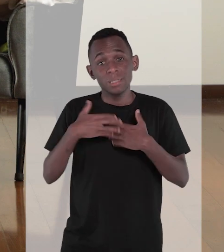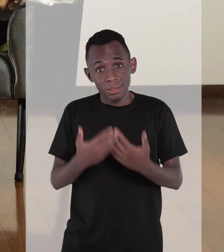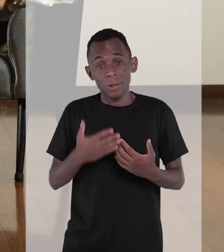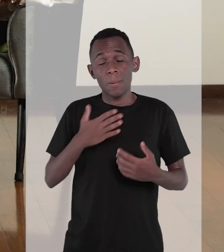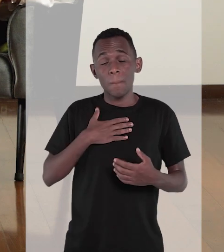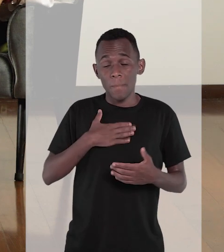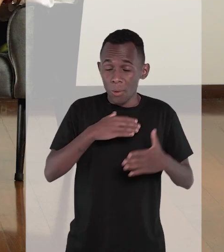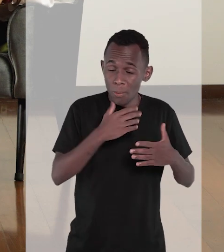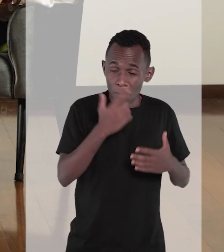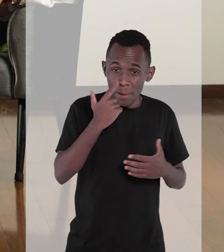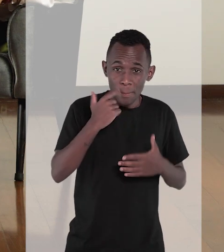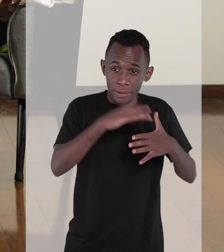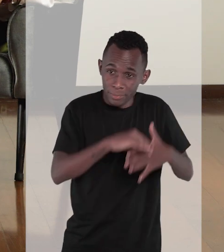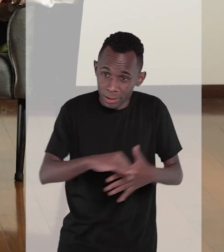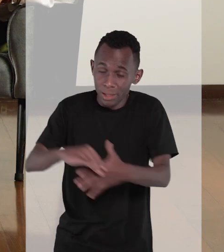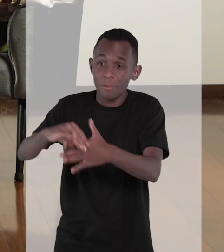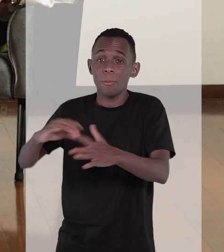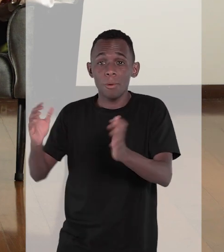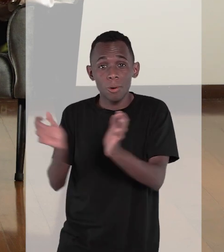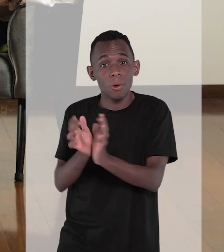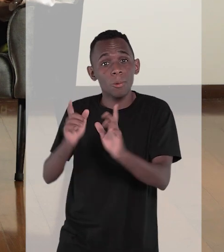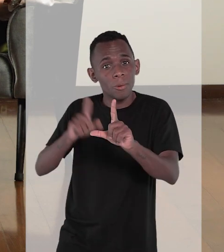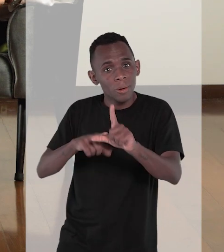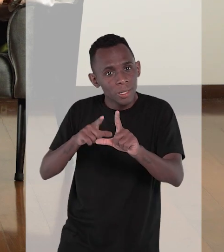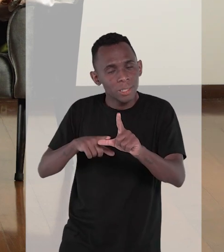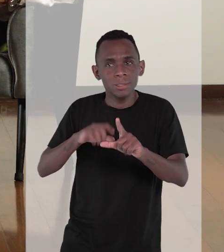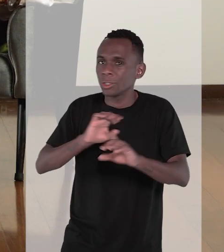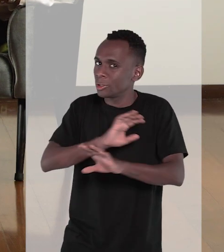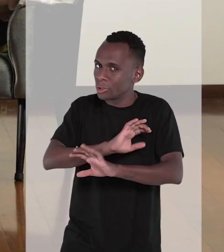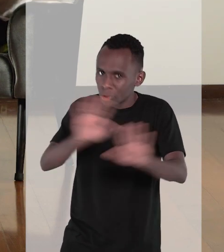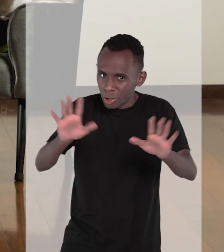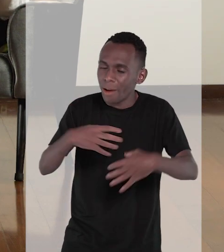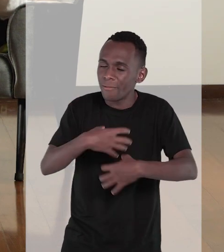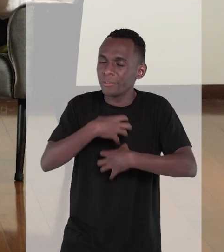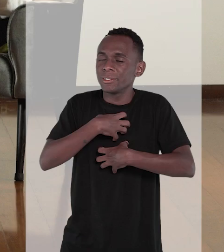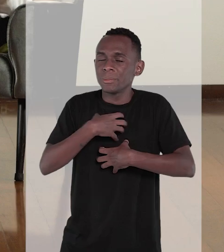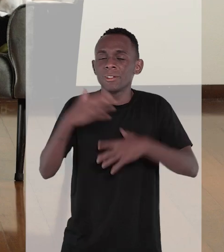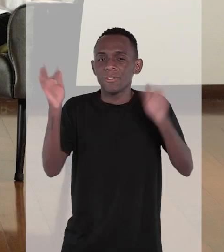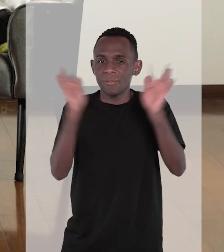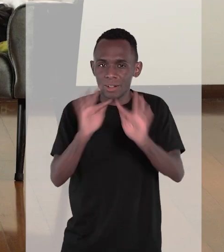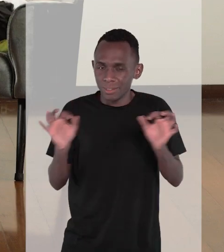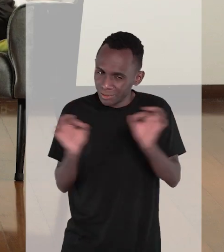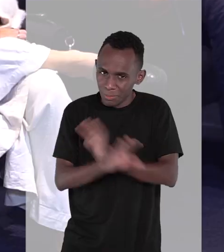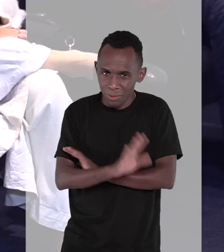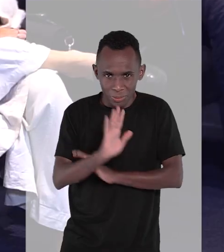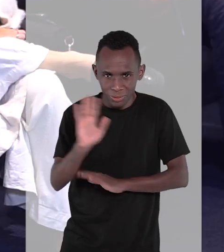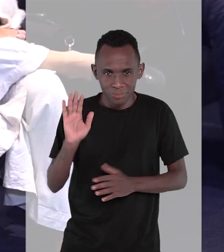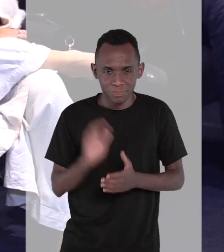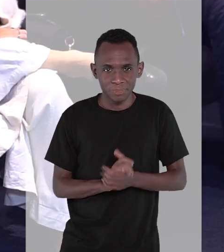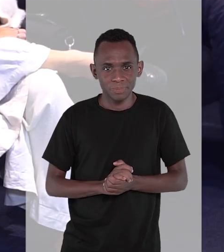maneira, o meu pai me levou para a Academia Brasileira de Letras já, sabe? Eu estou muito feliz assim, já tá bom demais.